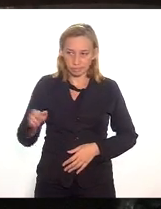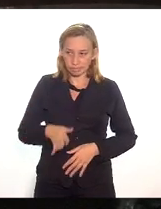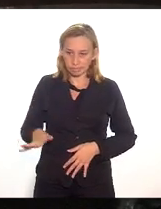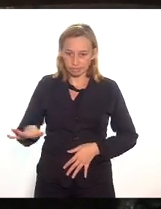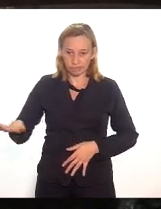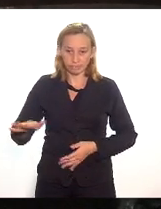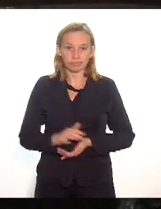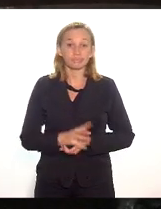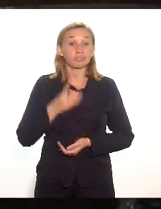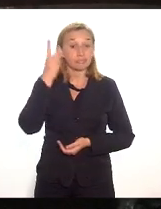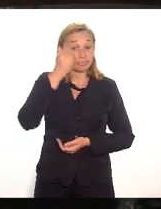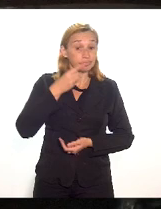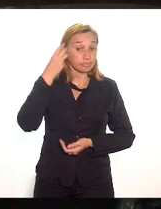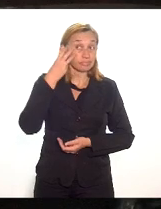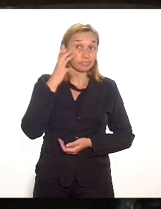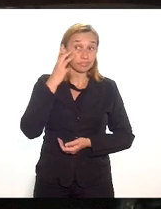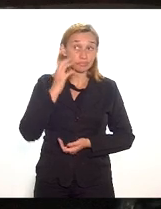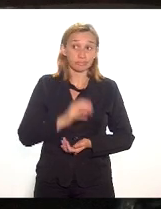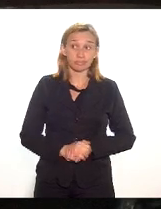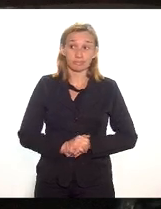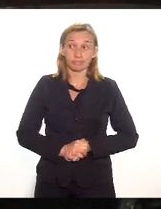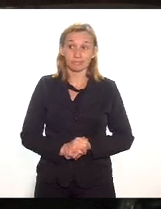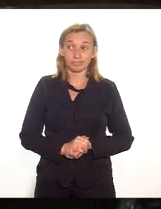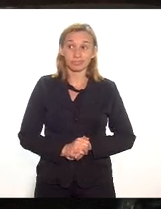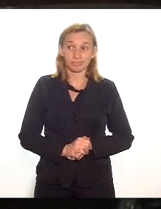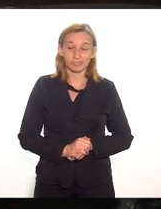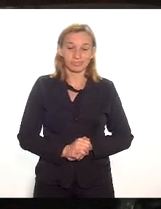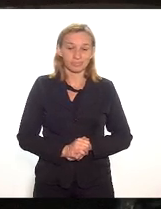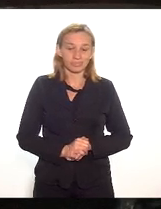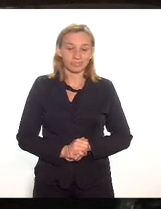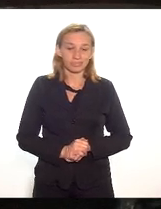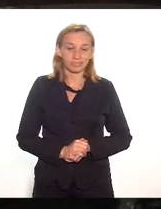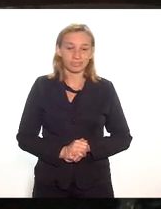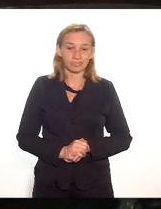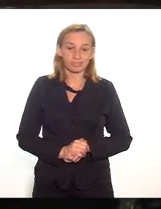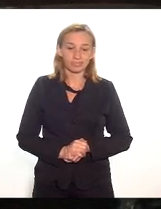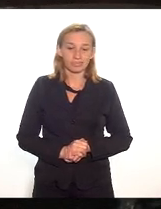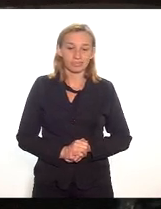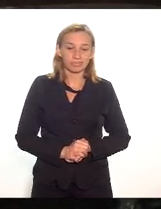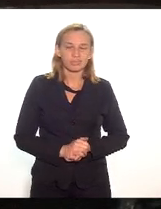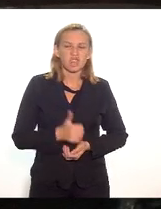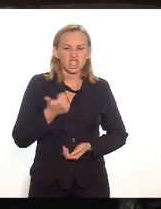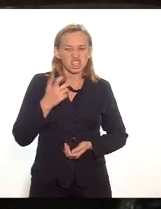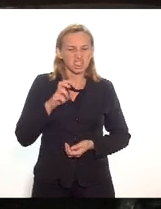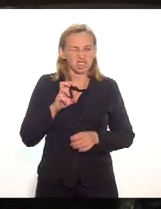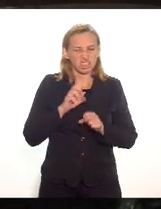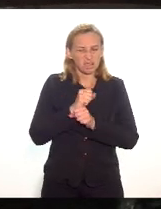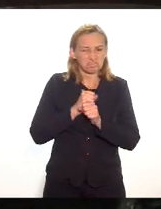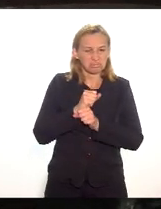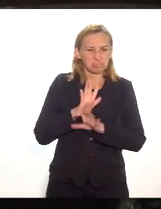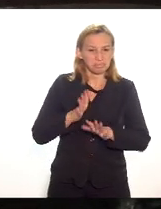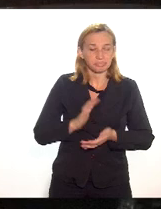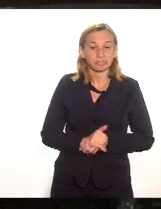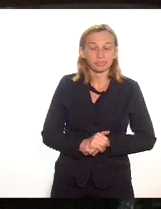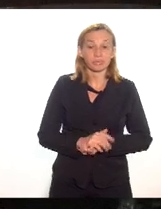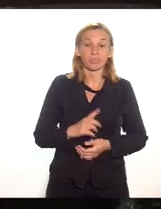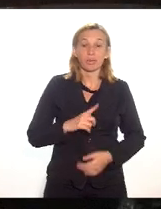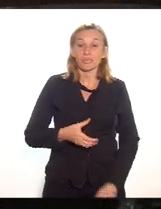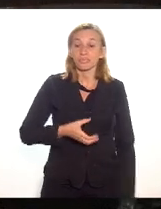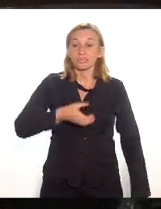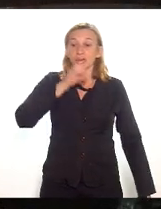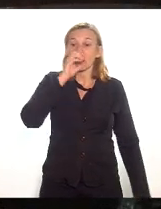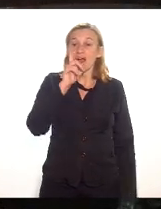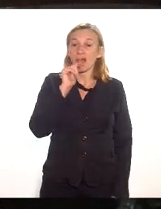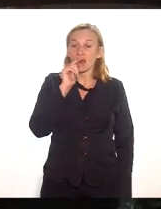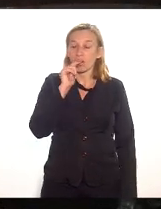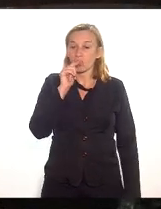Waldeck Carneiro, eu lá atrás, eu devia ter uns 15 anos, quando bebi água